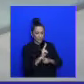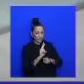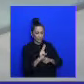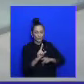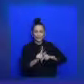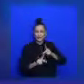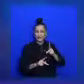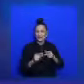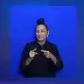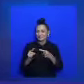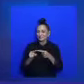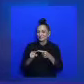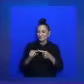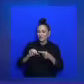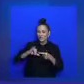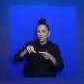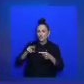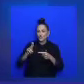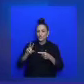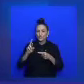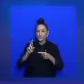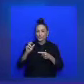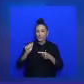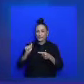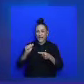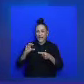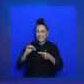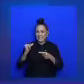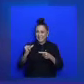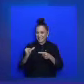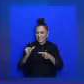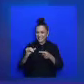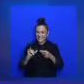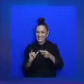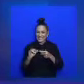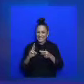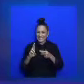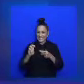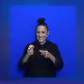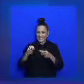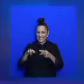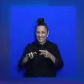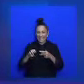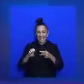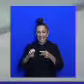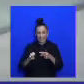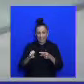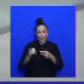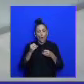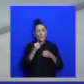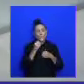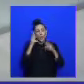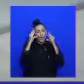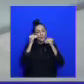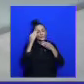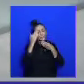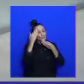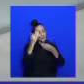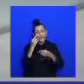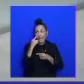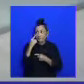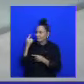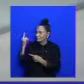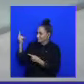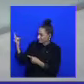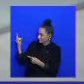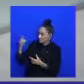auditoras populares. Ao meu lado, a Juraci da Silva e a Irene da Silva. Boa noite, muito obrigada. Desse outro lado, o suporte do